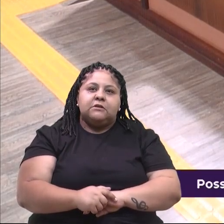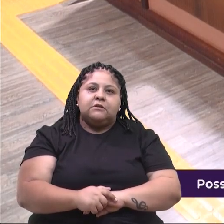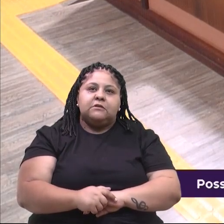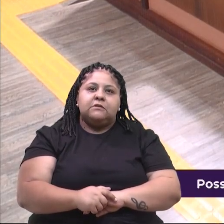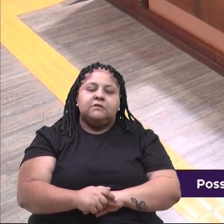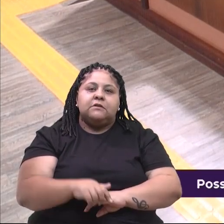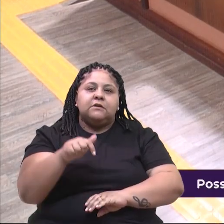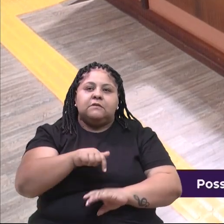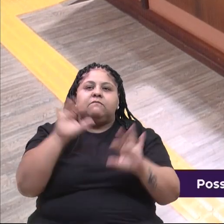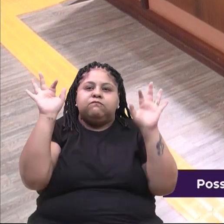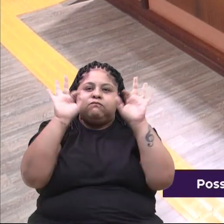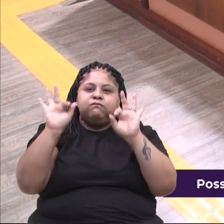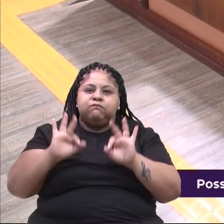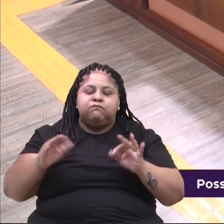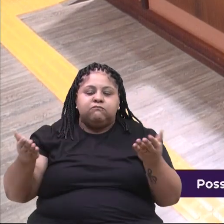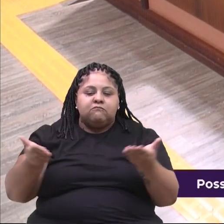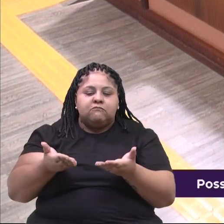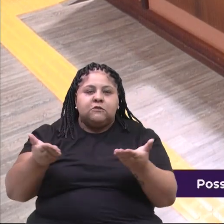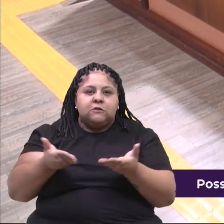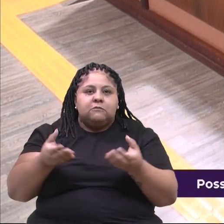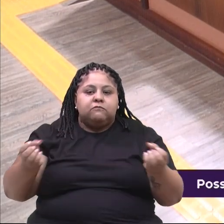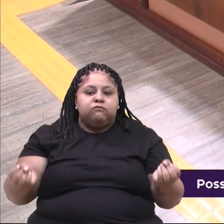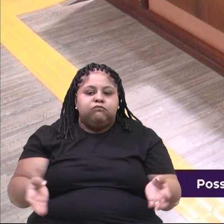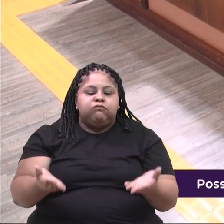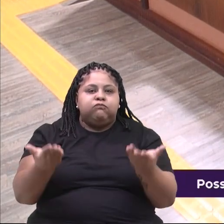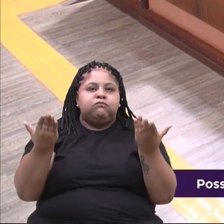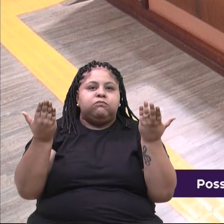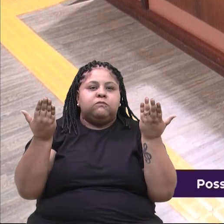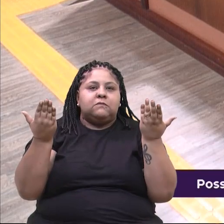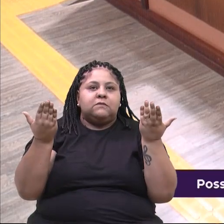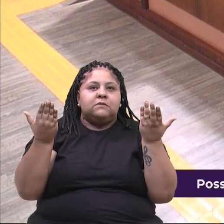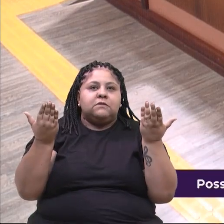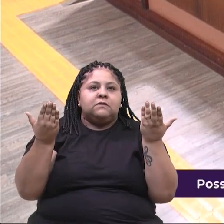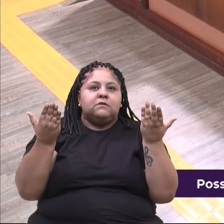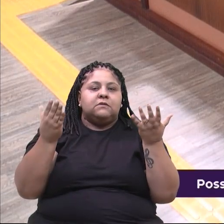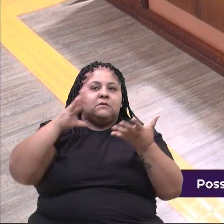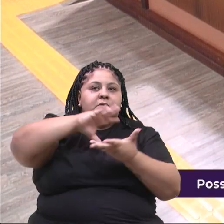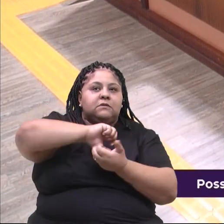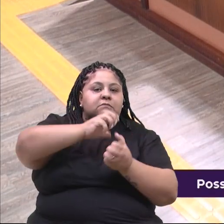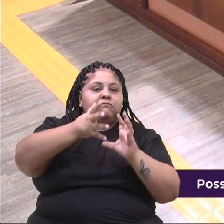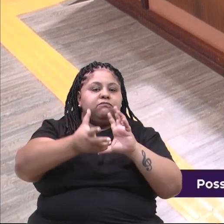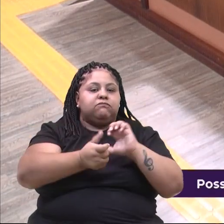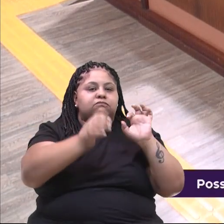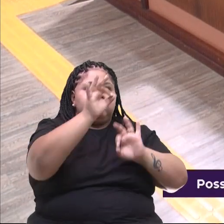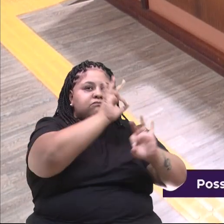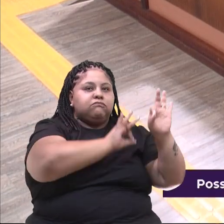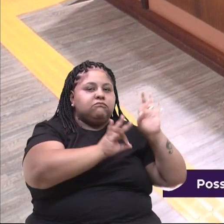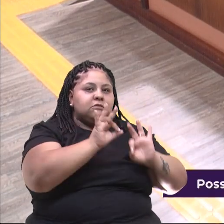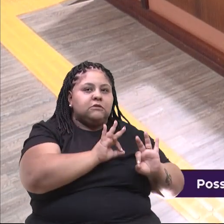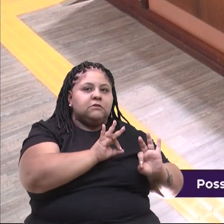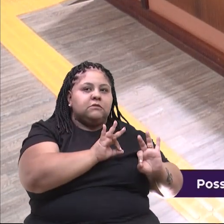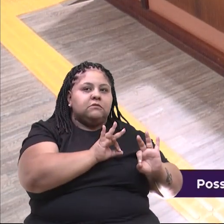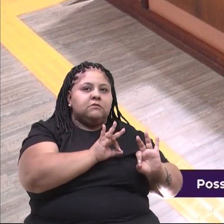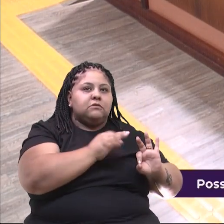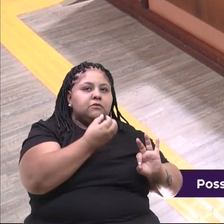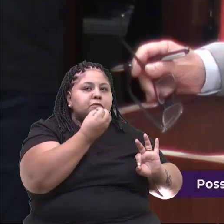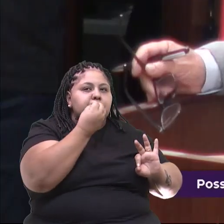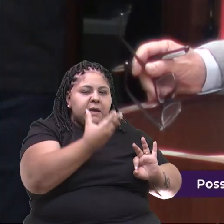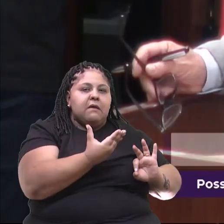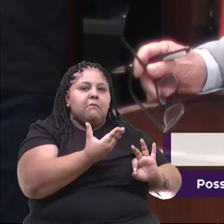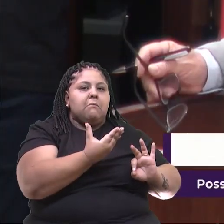Eu estou muito feliz hoje por celebrarmos a arte da mediação do bem comum.